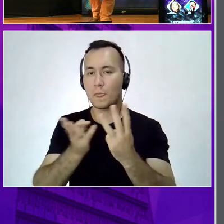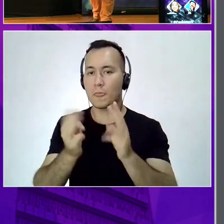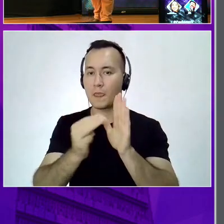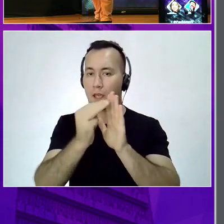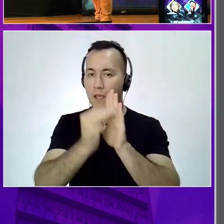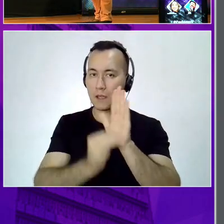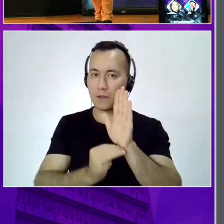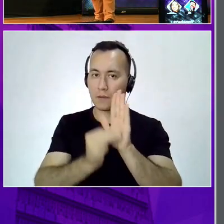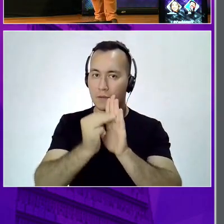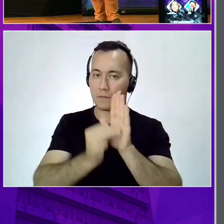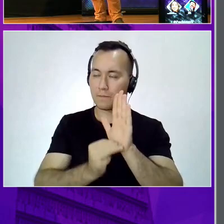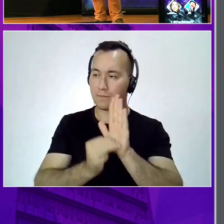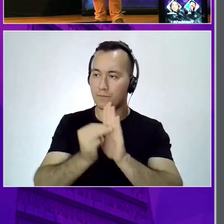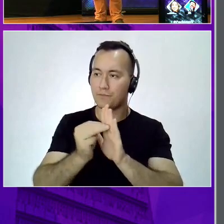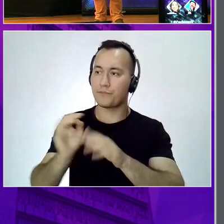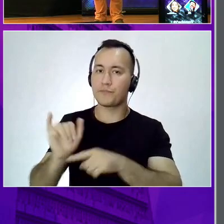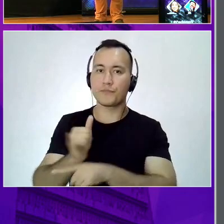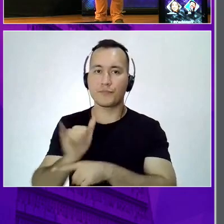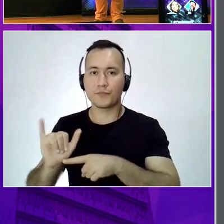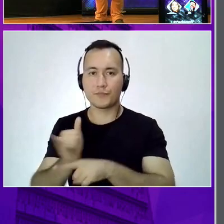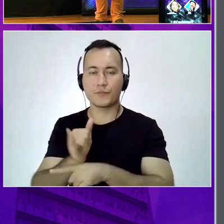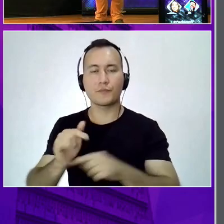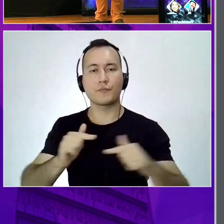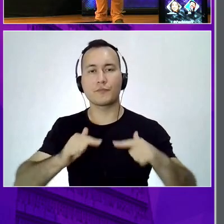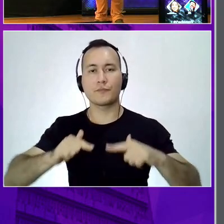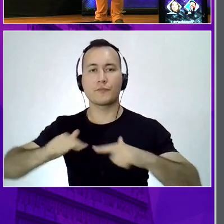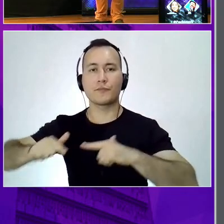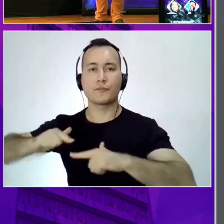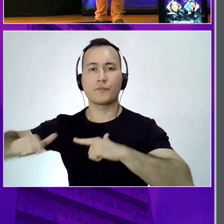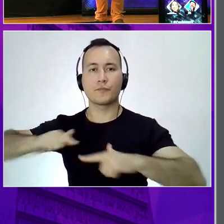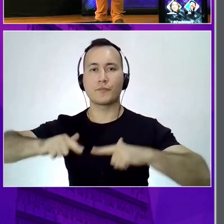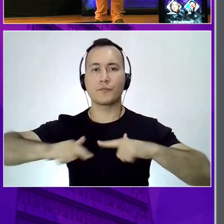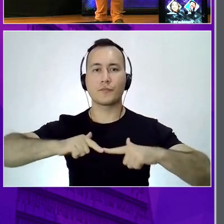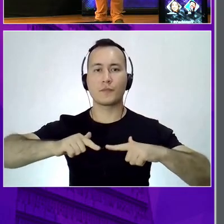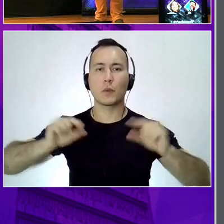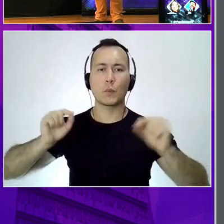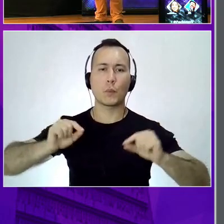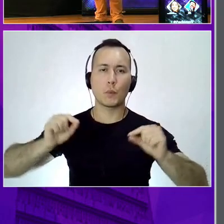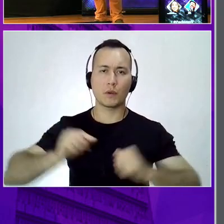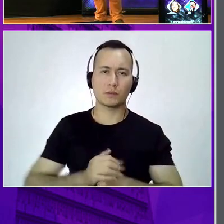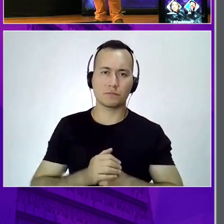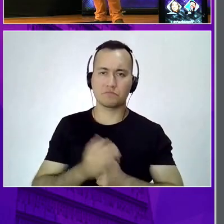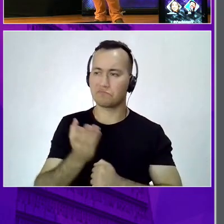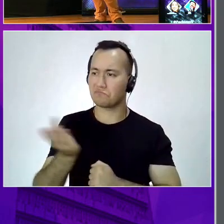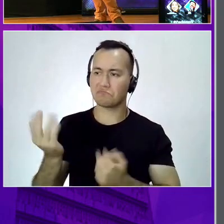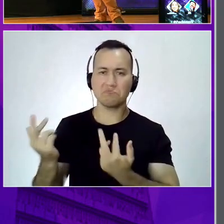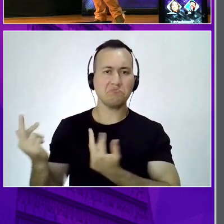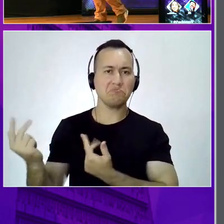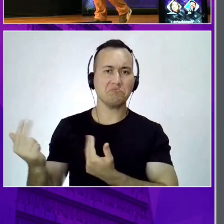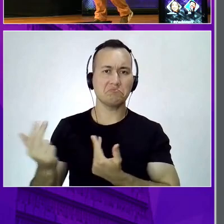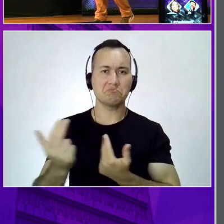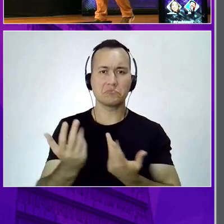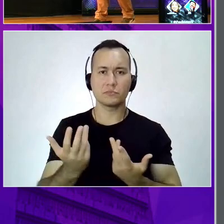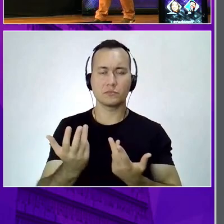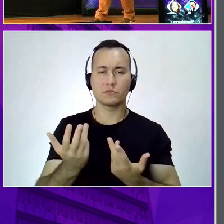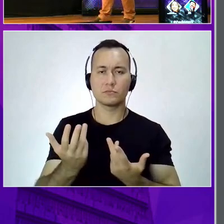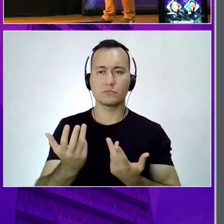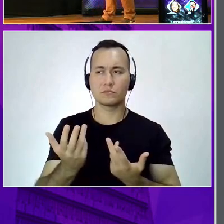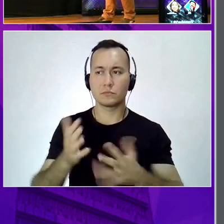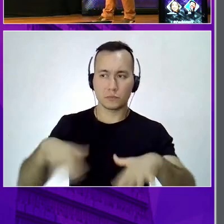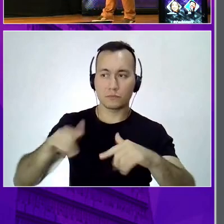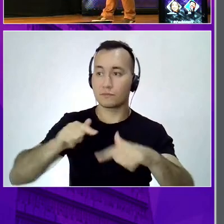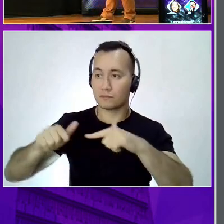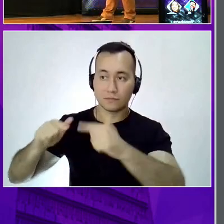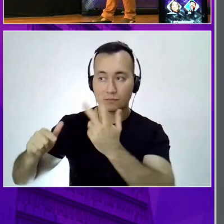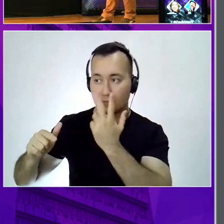uma coesão, ou seja, as pessoas já são mais alinhadas a tender a fazer as coisas do mesmo jeito ou respeitar regras, isso vai geralmente